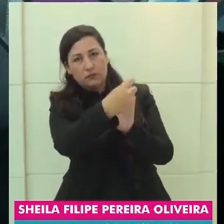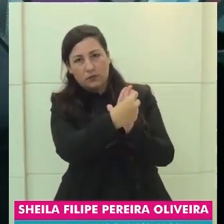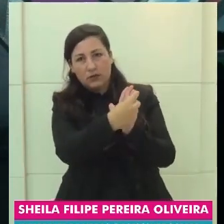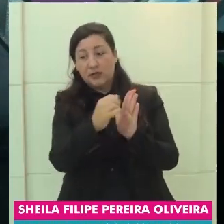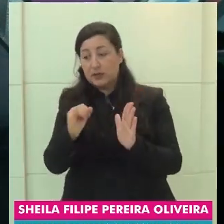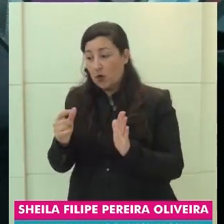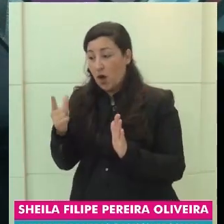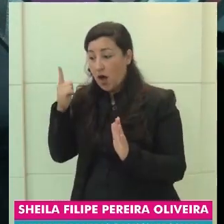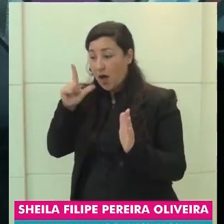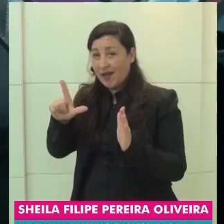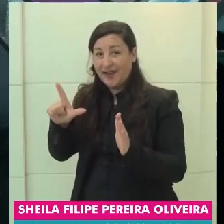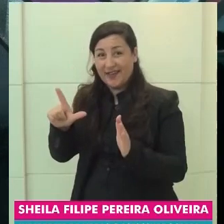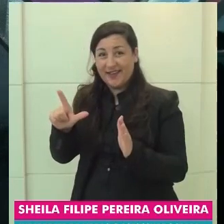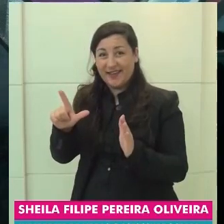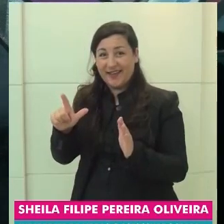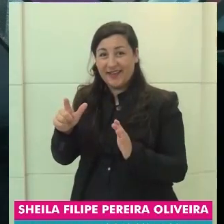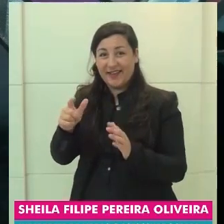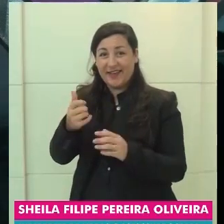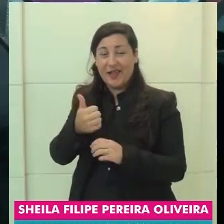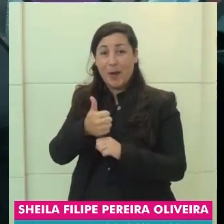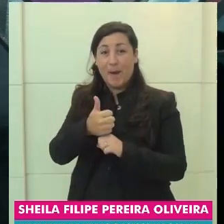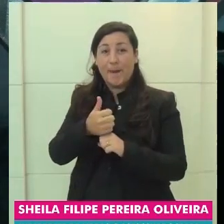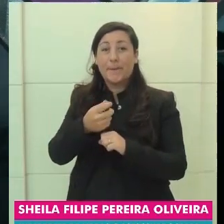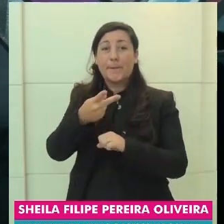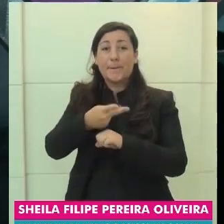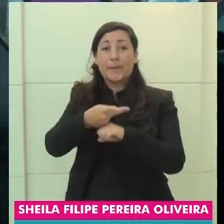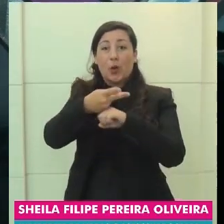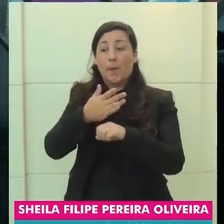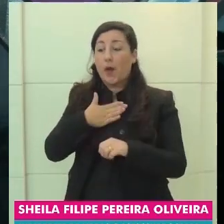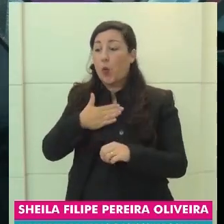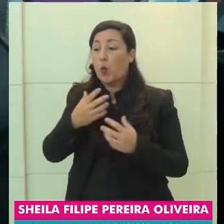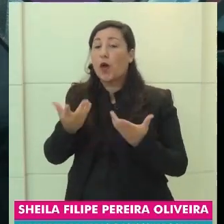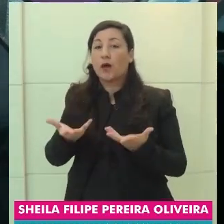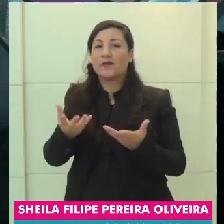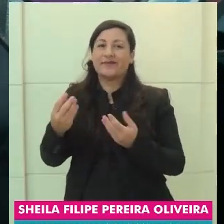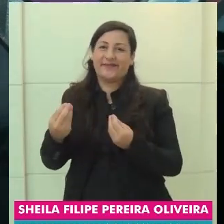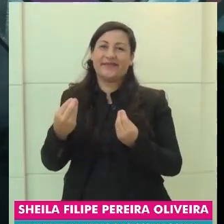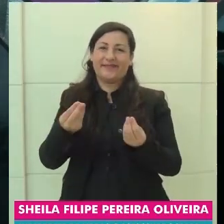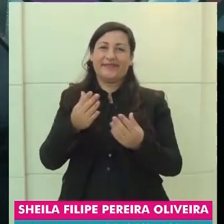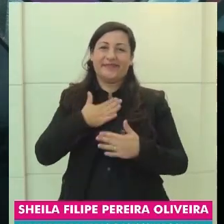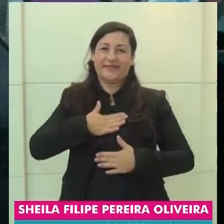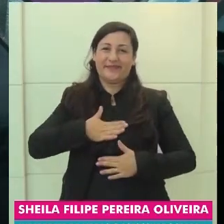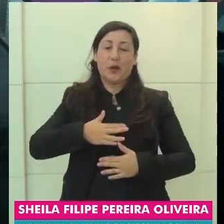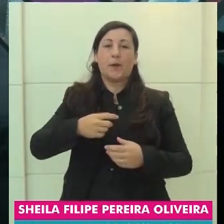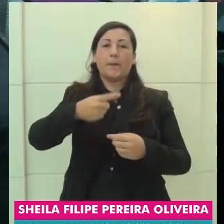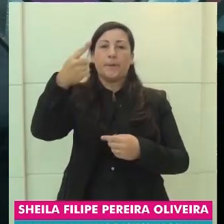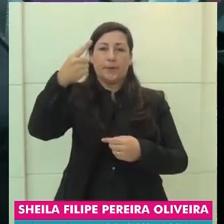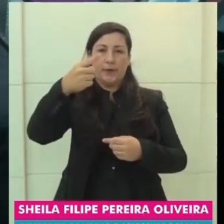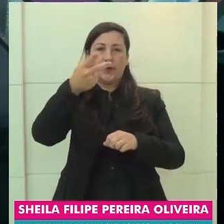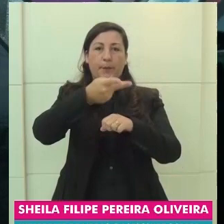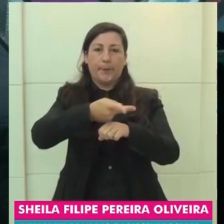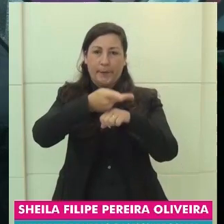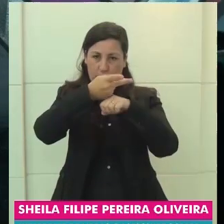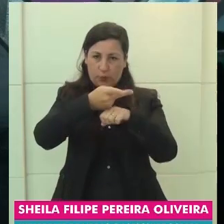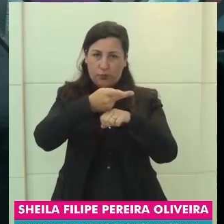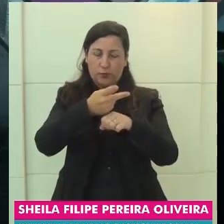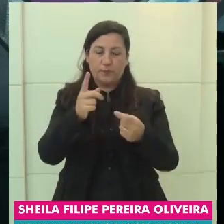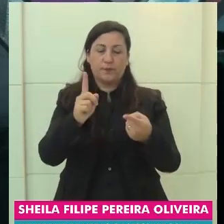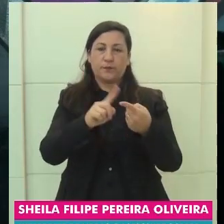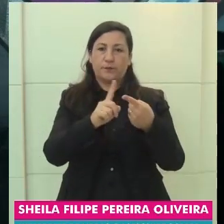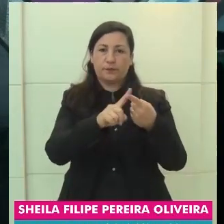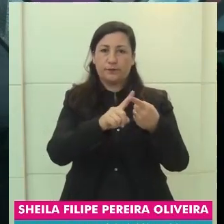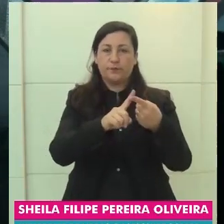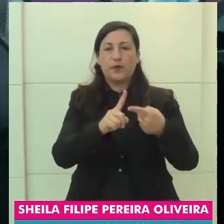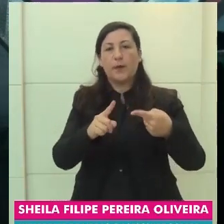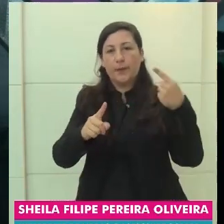Tá tudo certinho. Aí o pessoal avisa. O primeiro prêmio, tá, gente? Será um prêmio